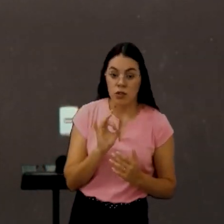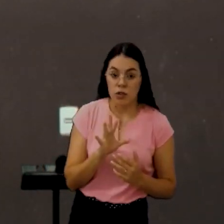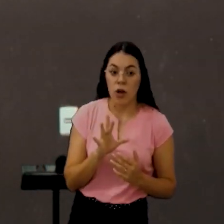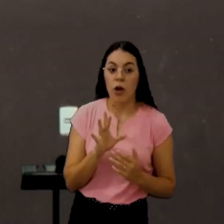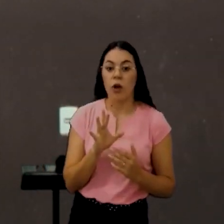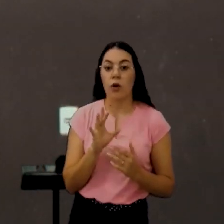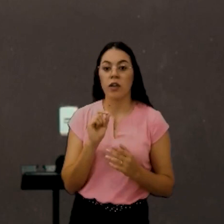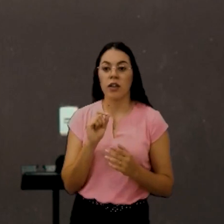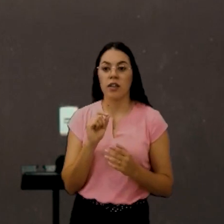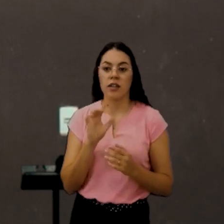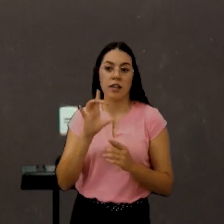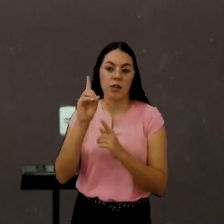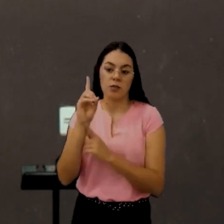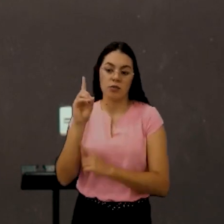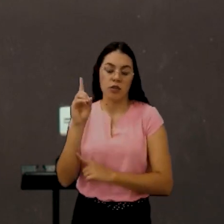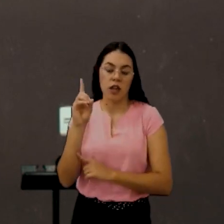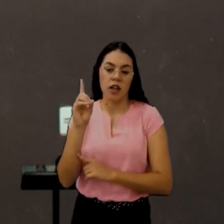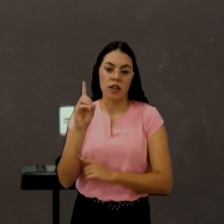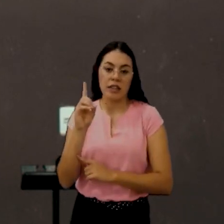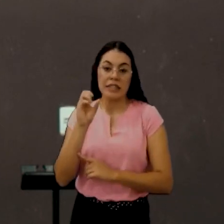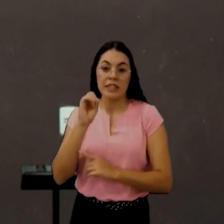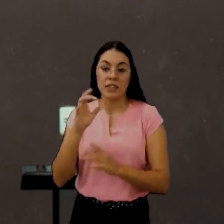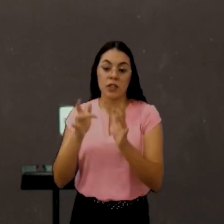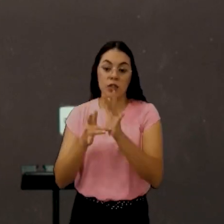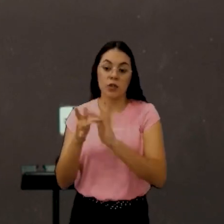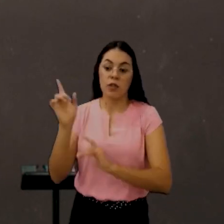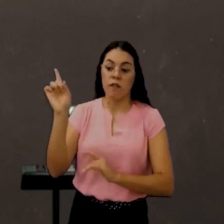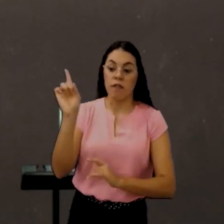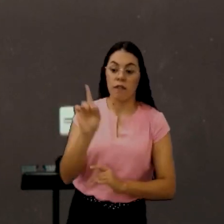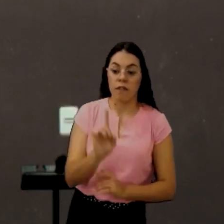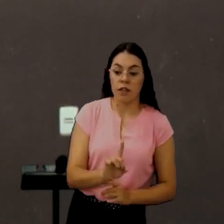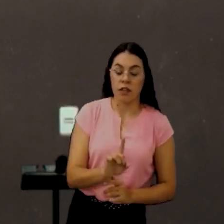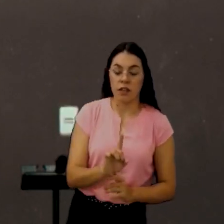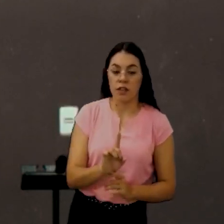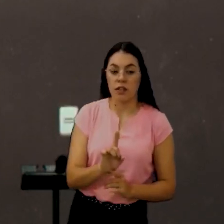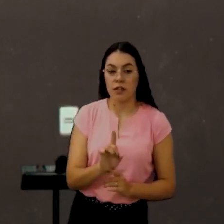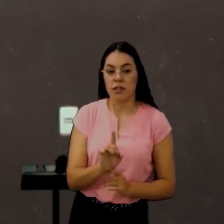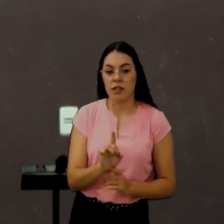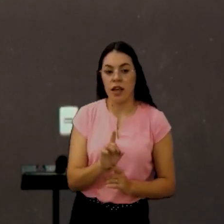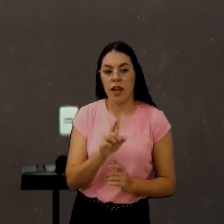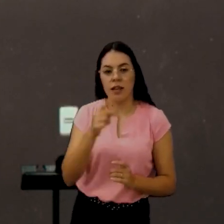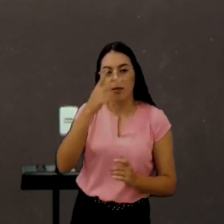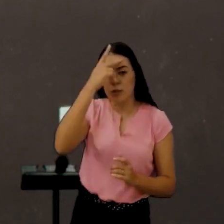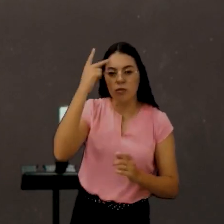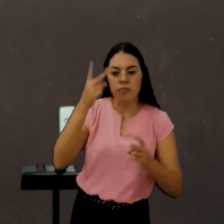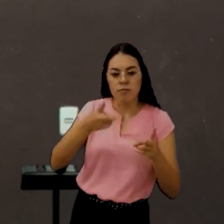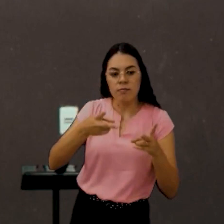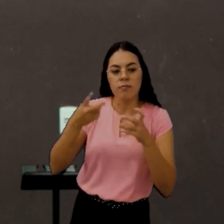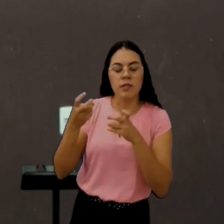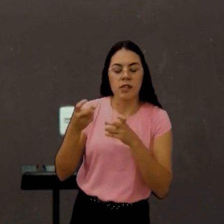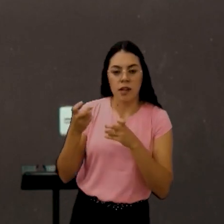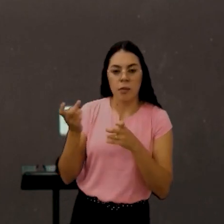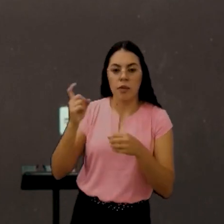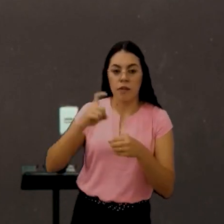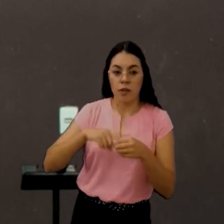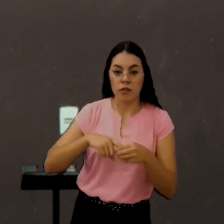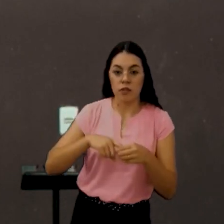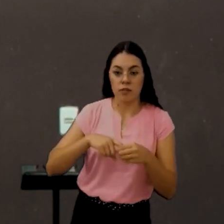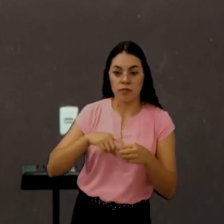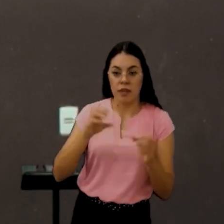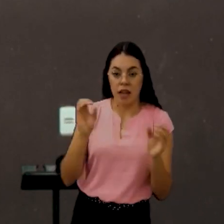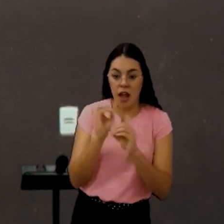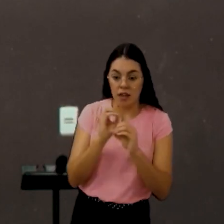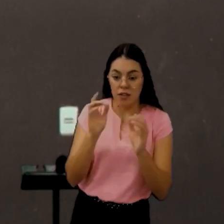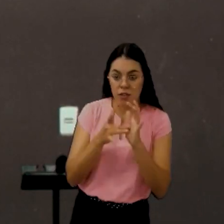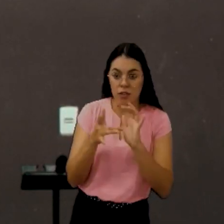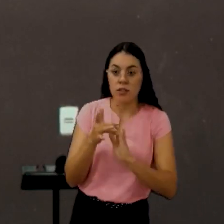volta de Jesus. Só será dispensada para aqueles que vão ver. Se você não for ver a volta de Cristo, então